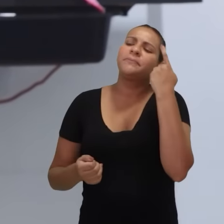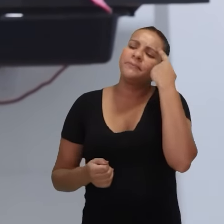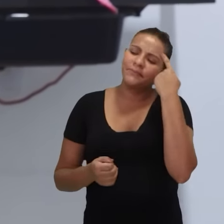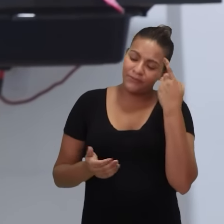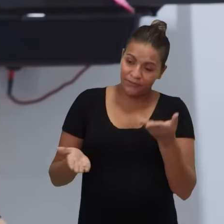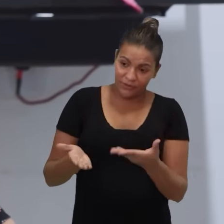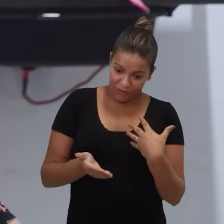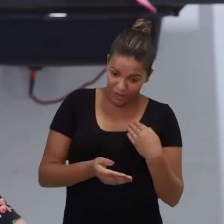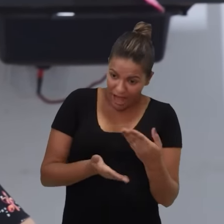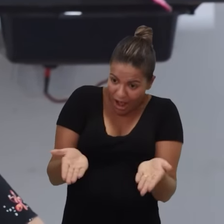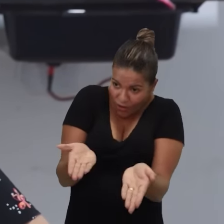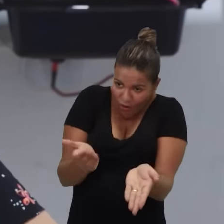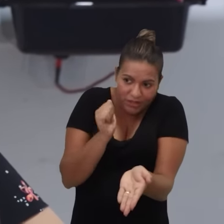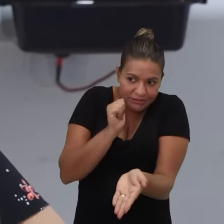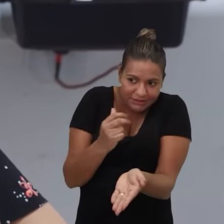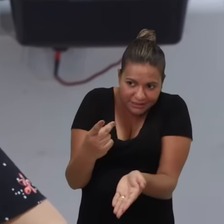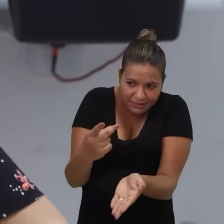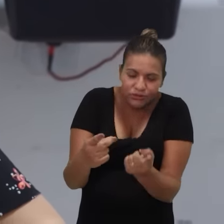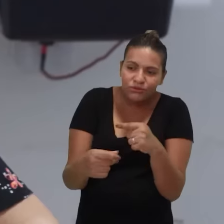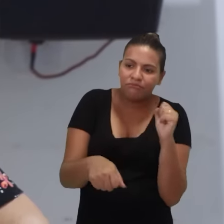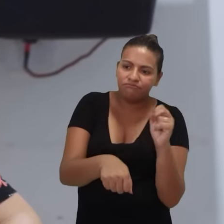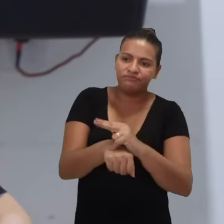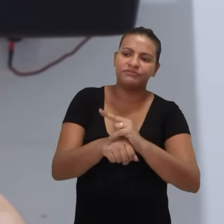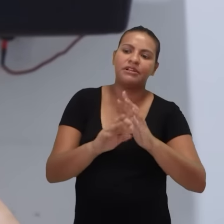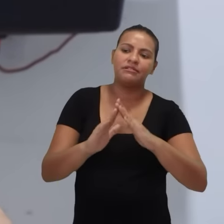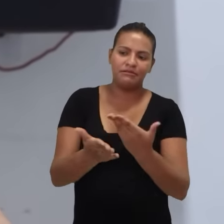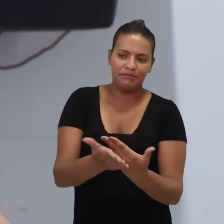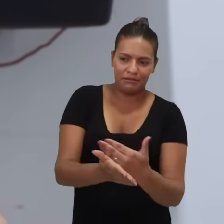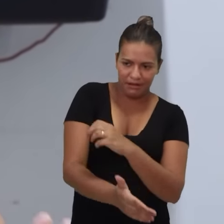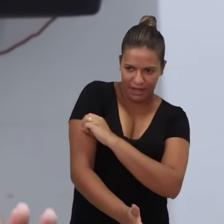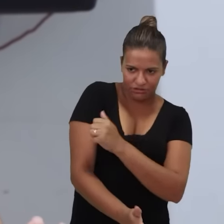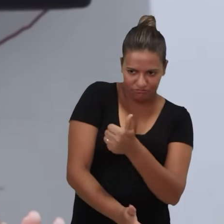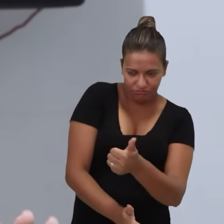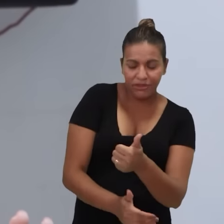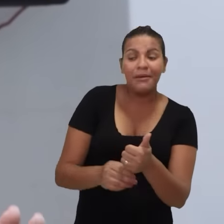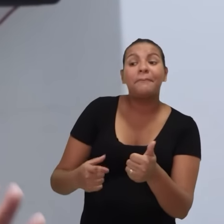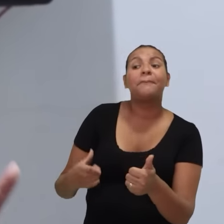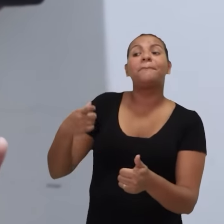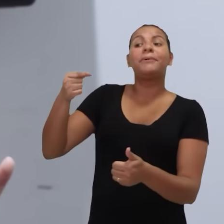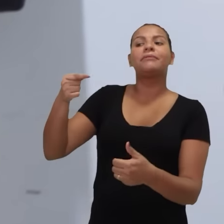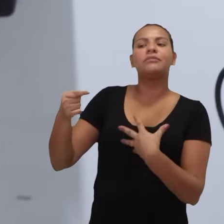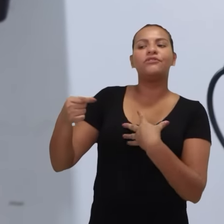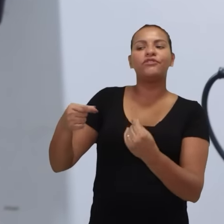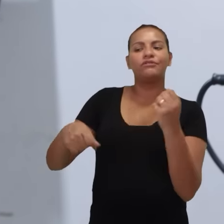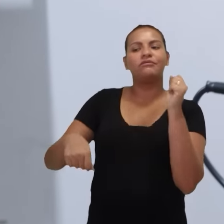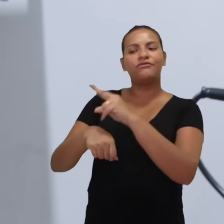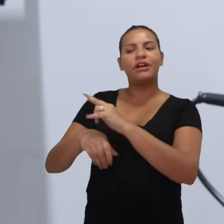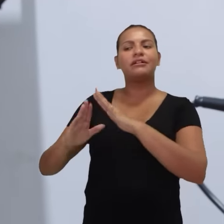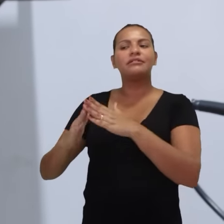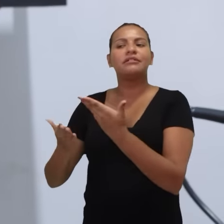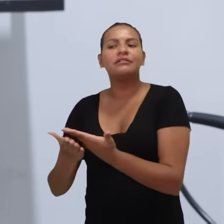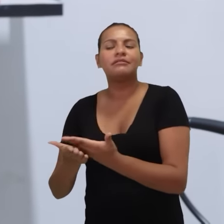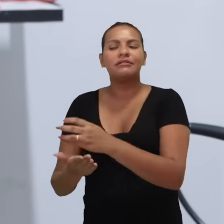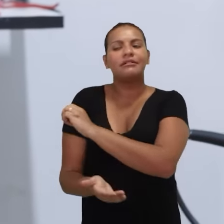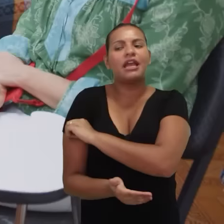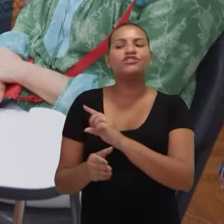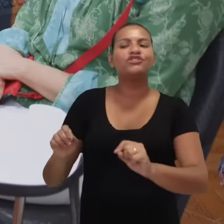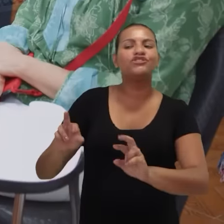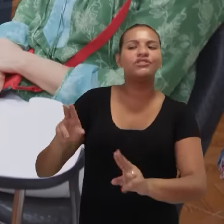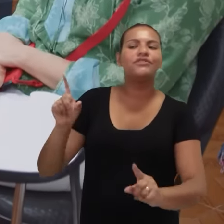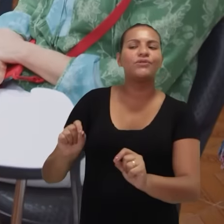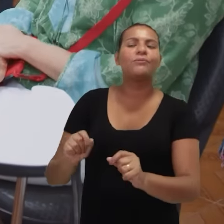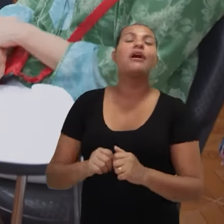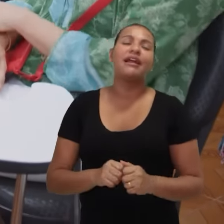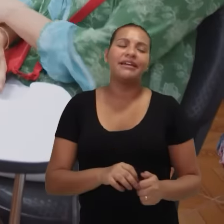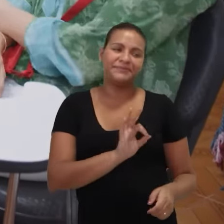creche, o que, que mudou assim, no desenvolvimento deles? Muda, muda. Primeira coisa é conseguir ter um pouco de distanciamento. Você